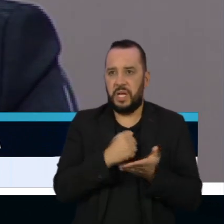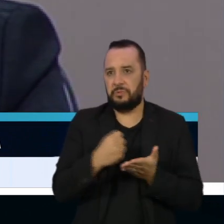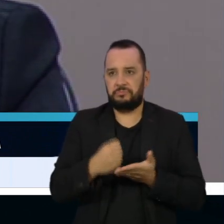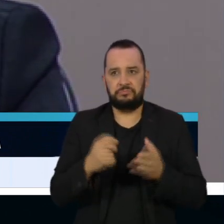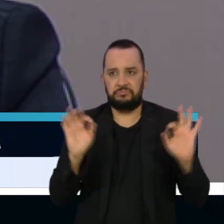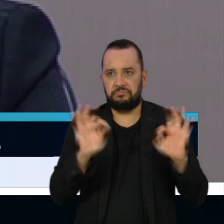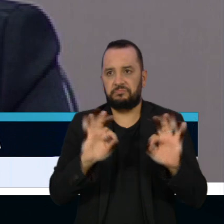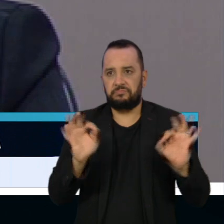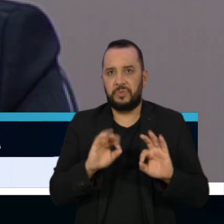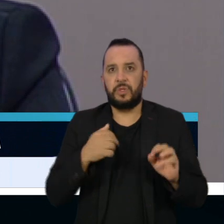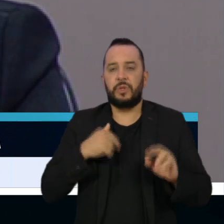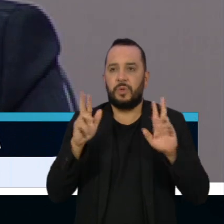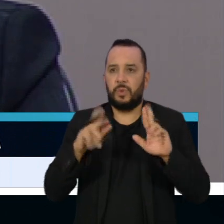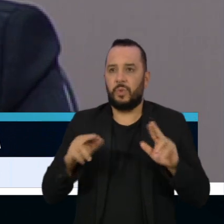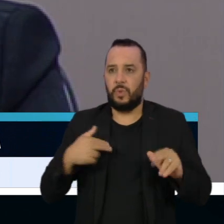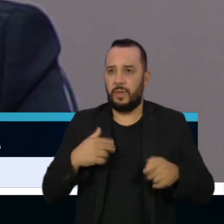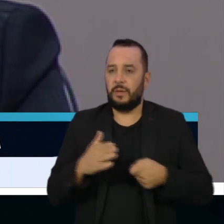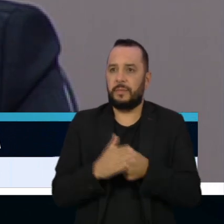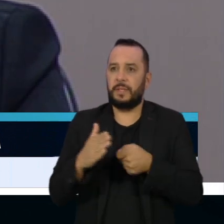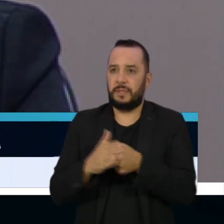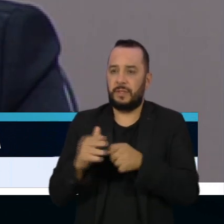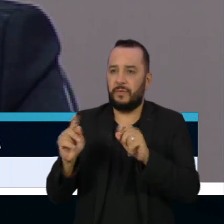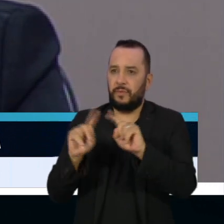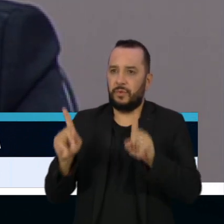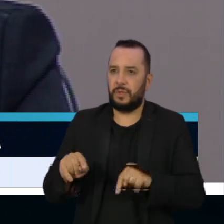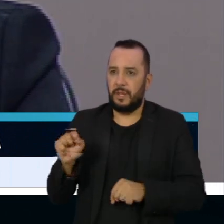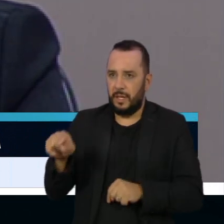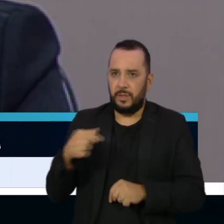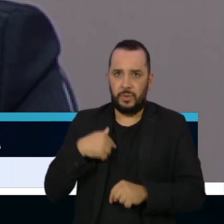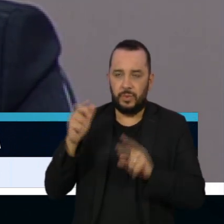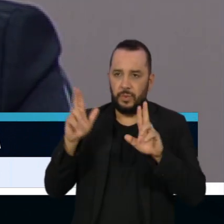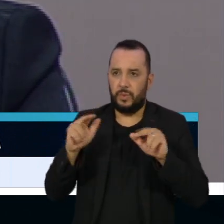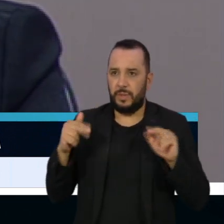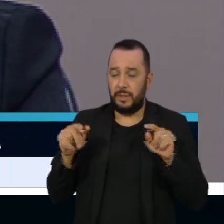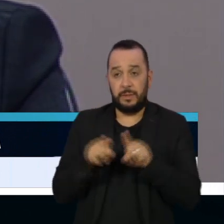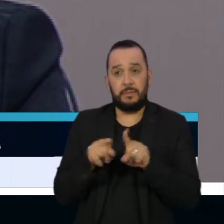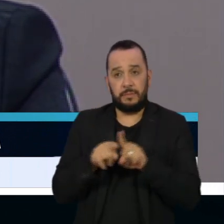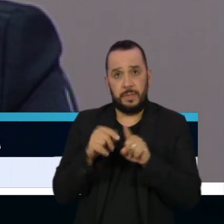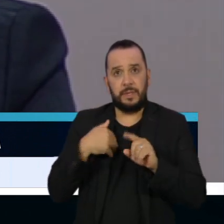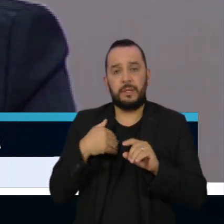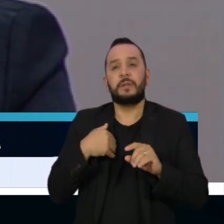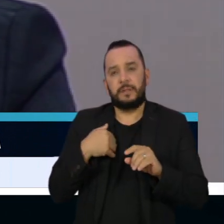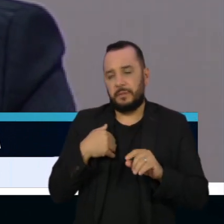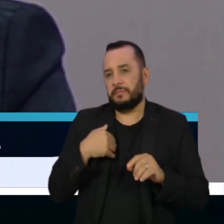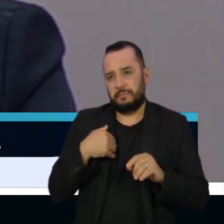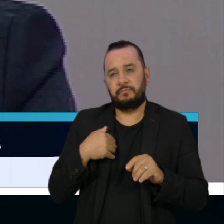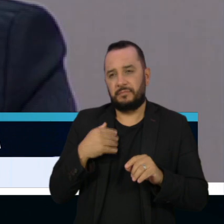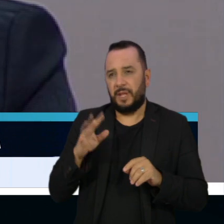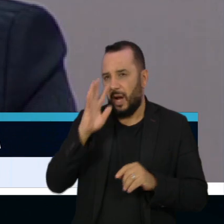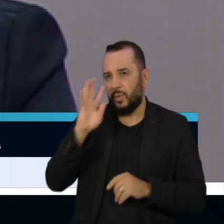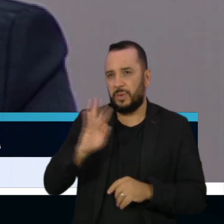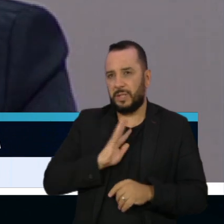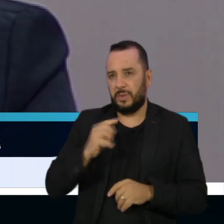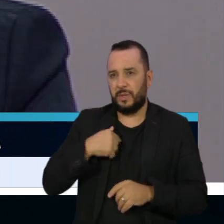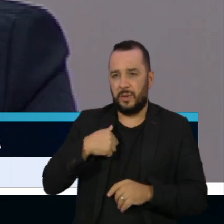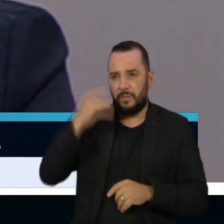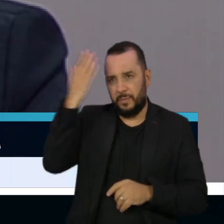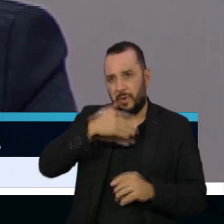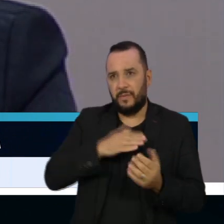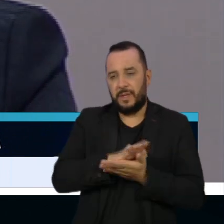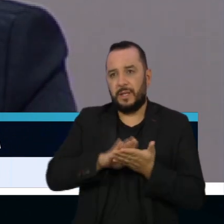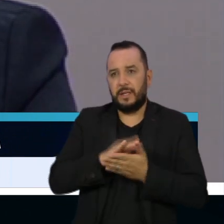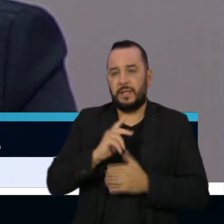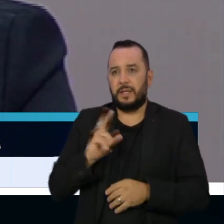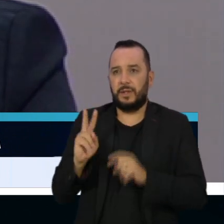nunca houve pressão minha sobre o funcionário muito menos aquela mensagem revelada ao fato estou sendo acusado sem provas por